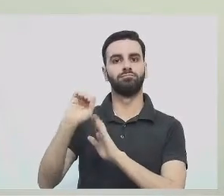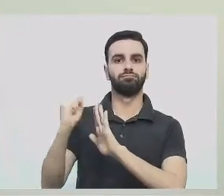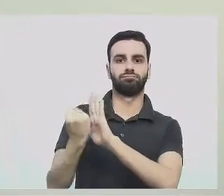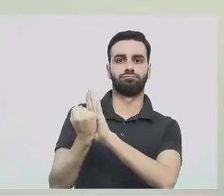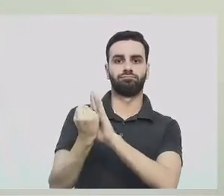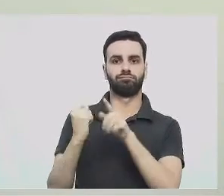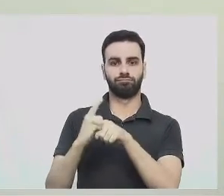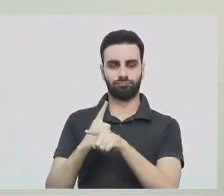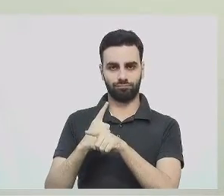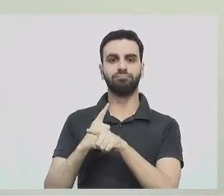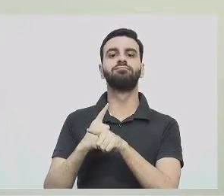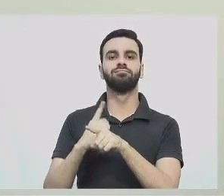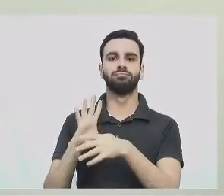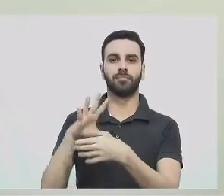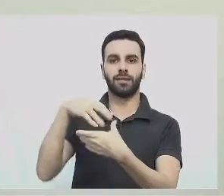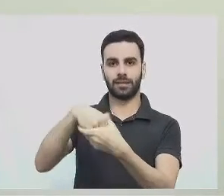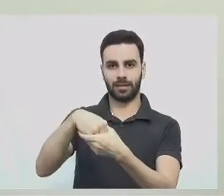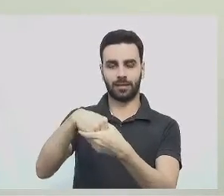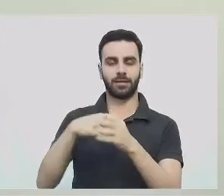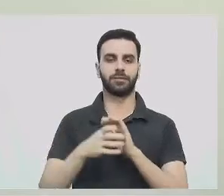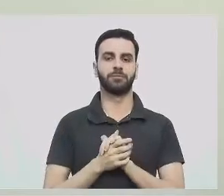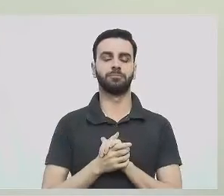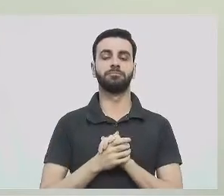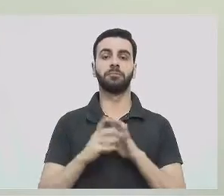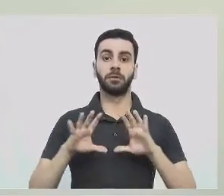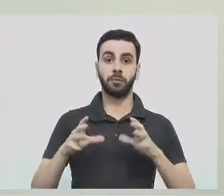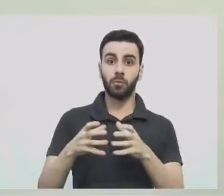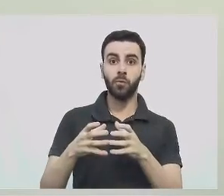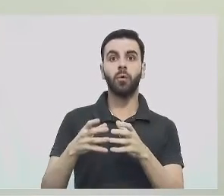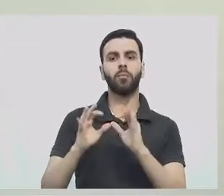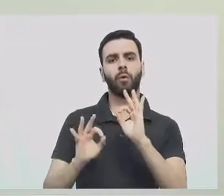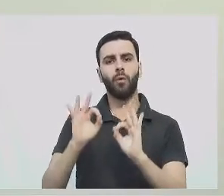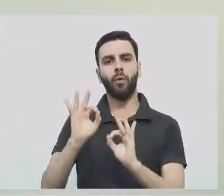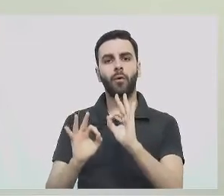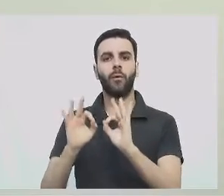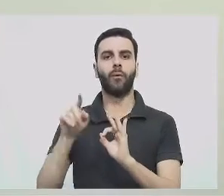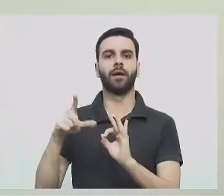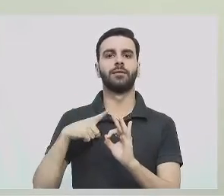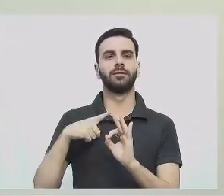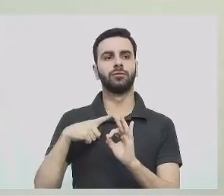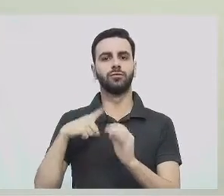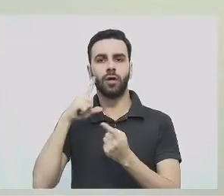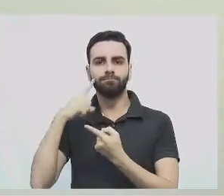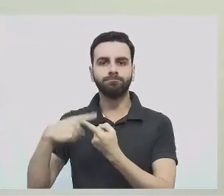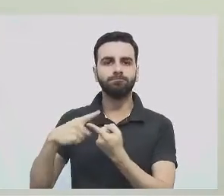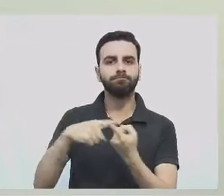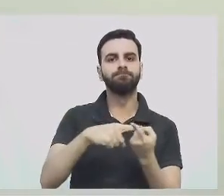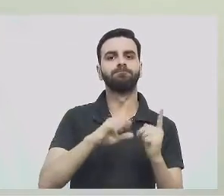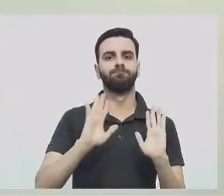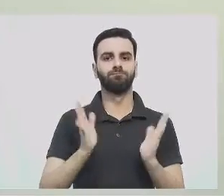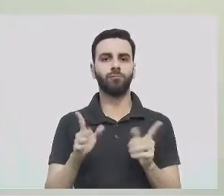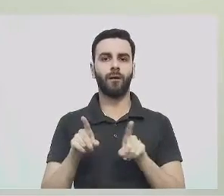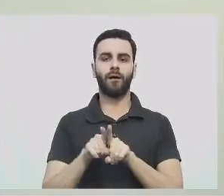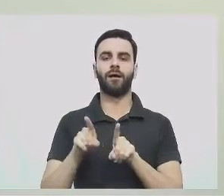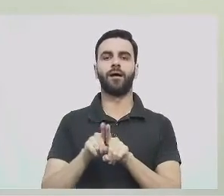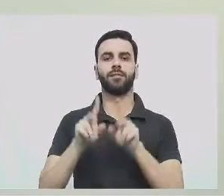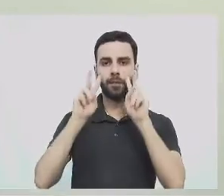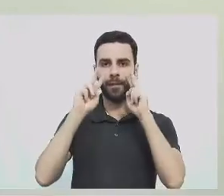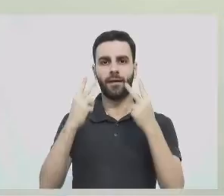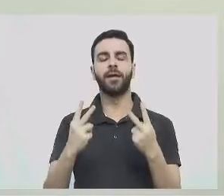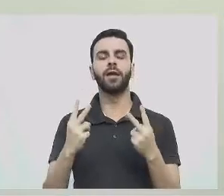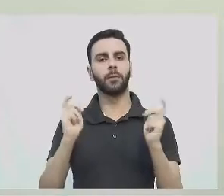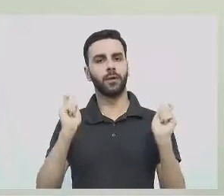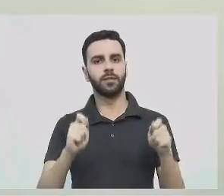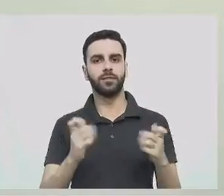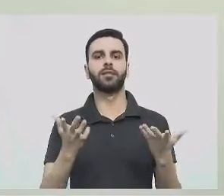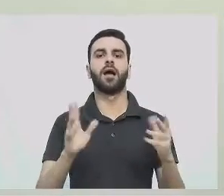empreendedora de educadores da nossa cidade, de pessoas que já se ambientavam no meio acadêmico, que reconheciam o potencial